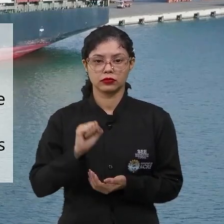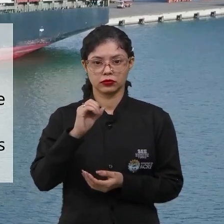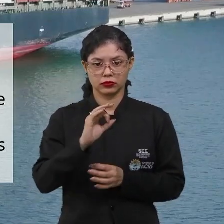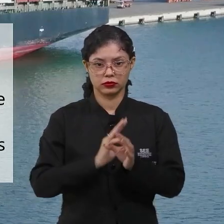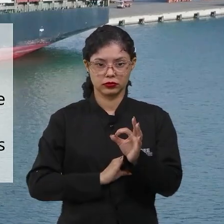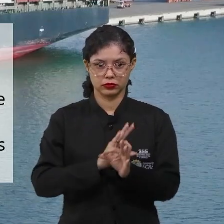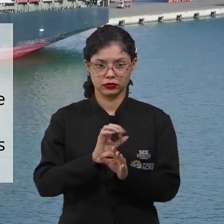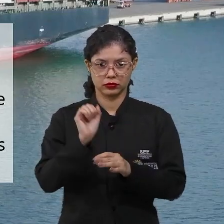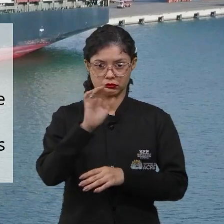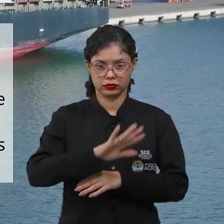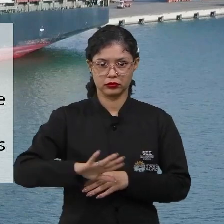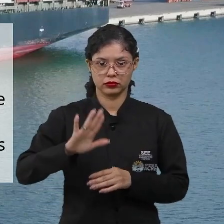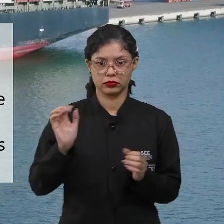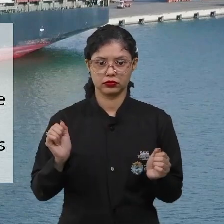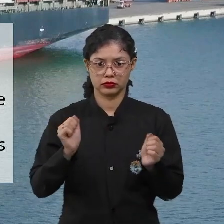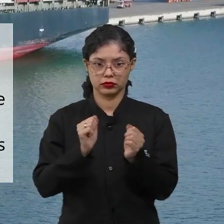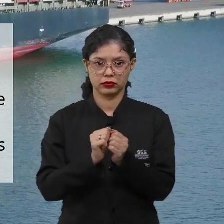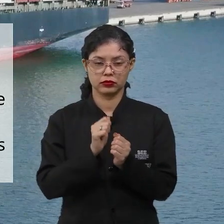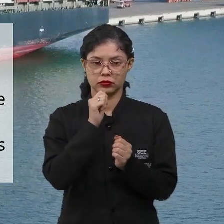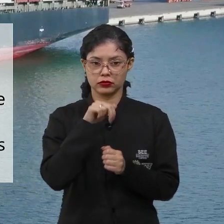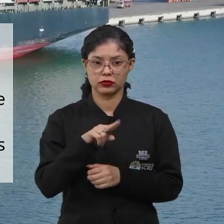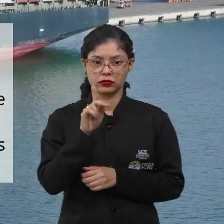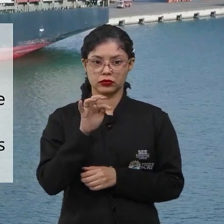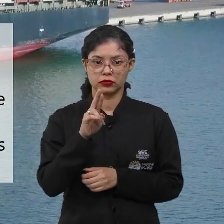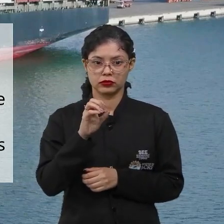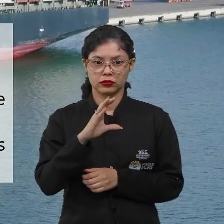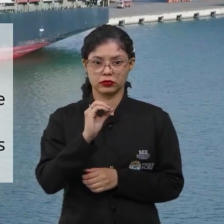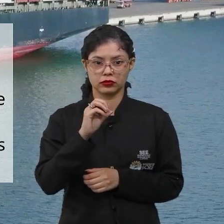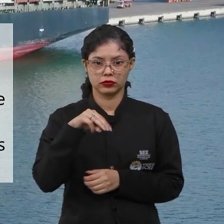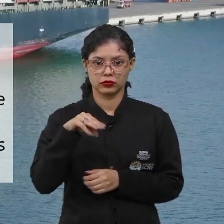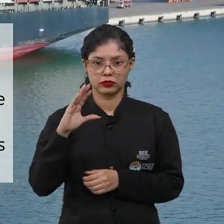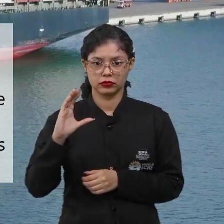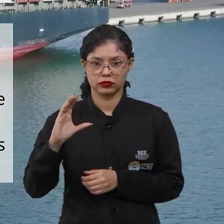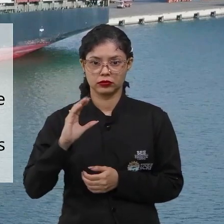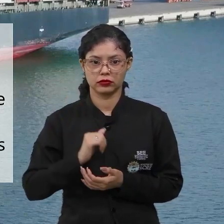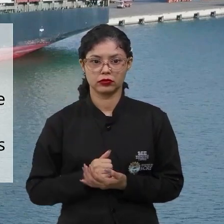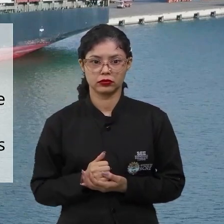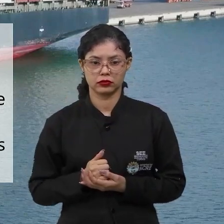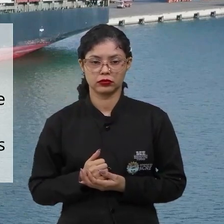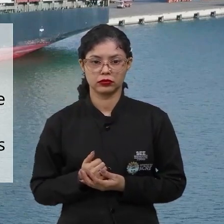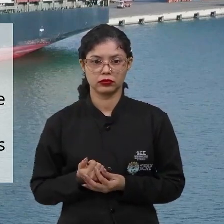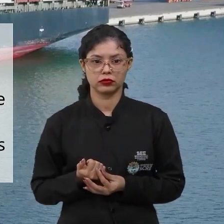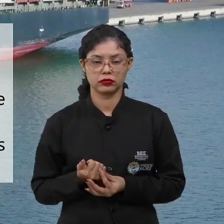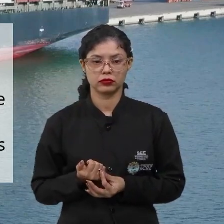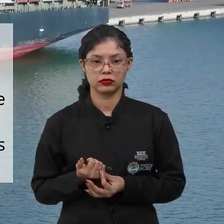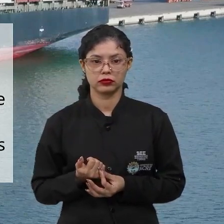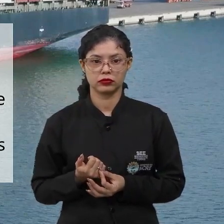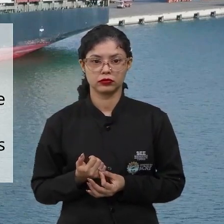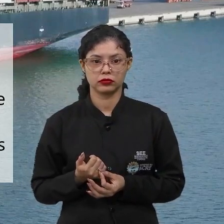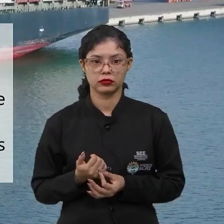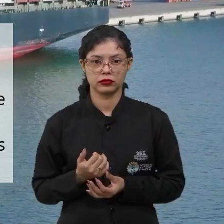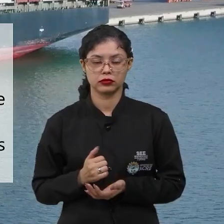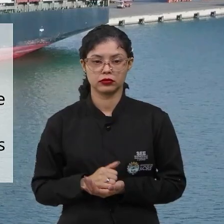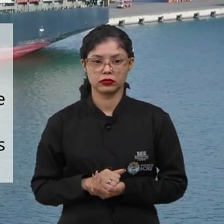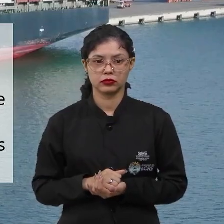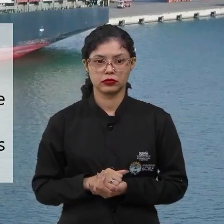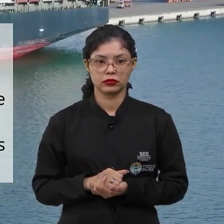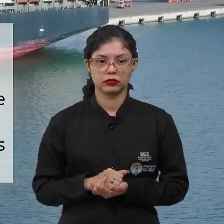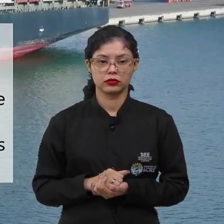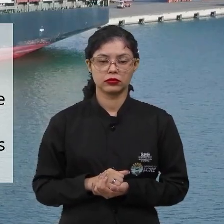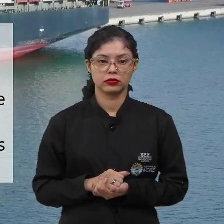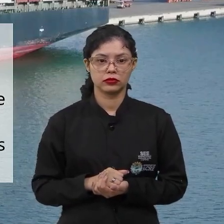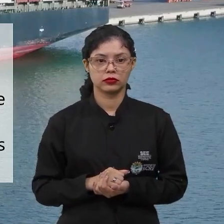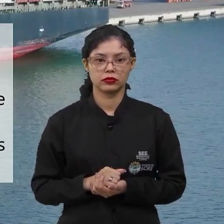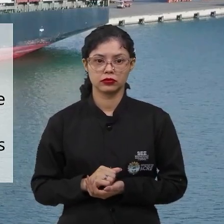Nações Unidas, e até a OMS, aliás, desculpa, gente, a ONU, Organização das Nações